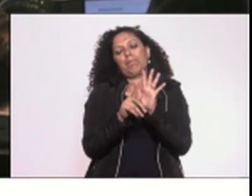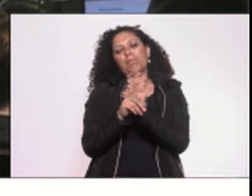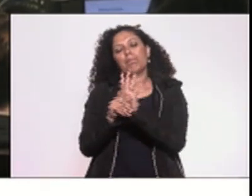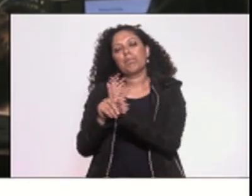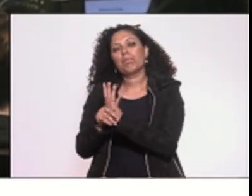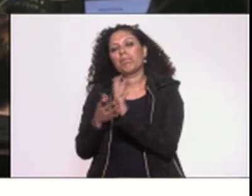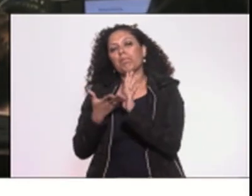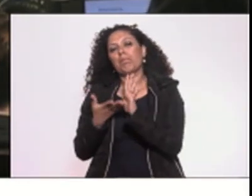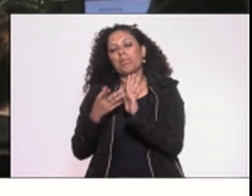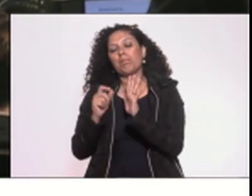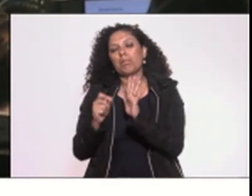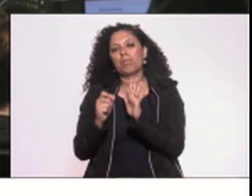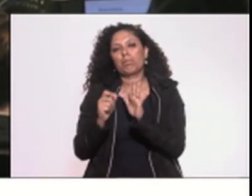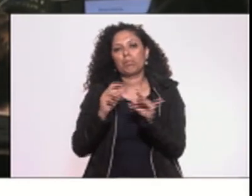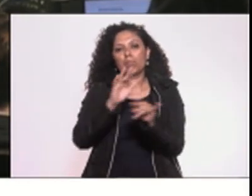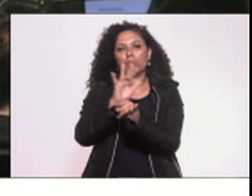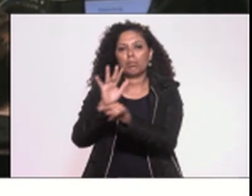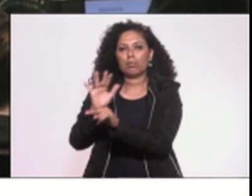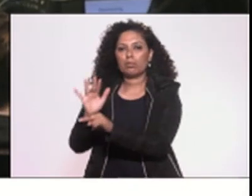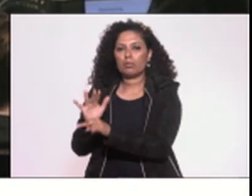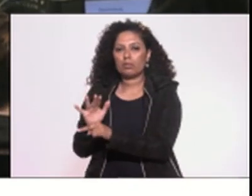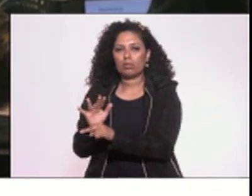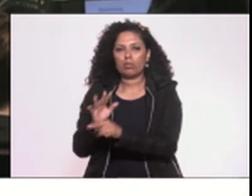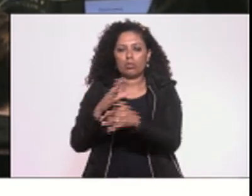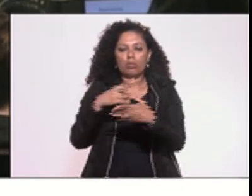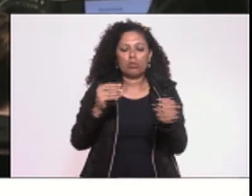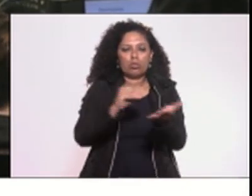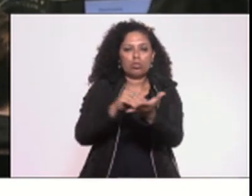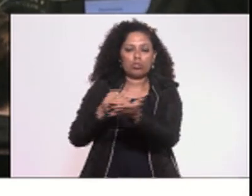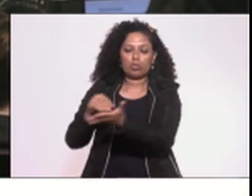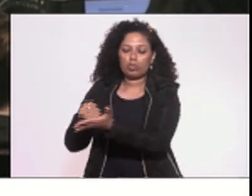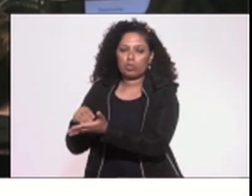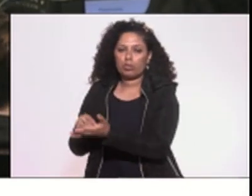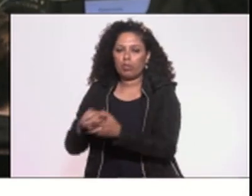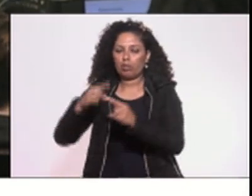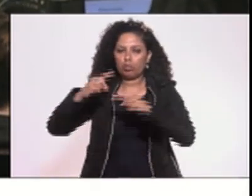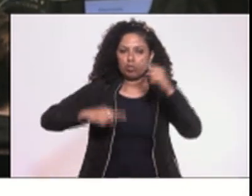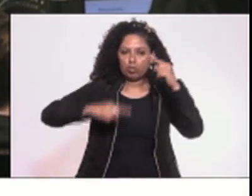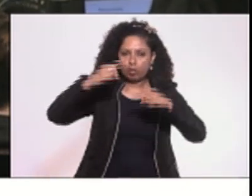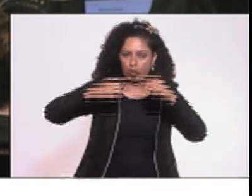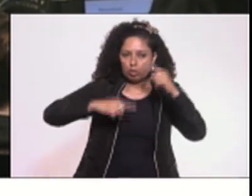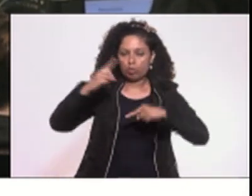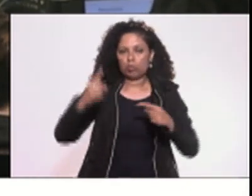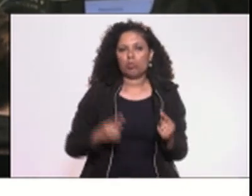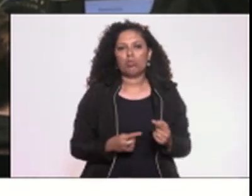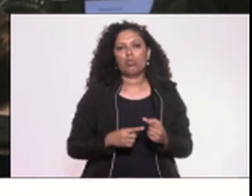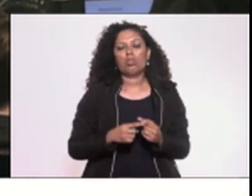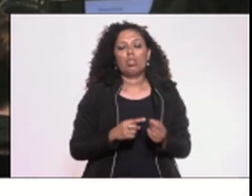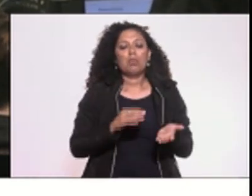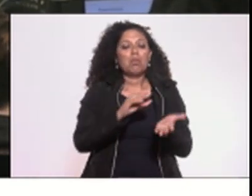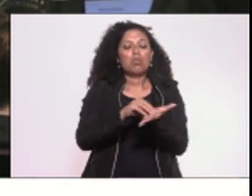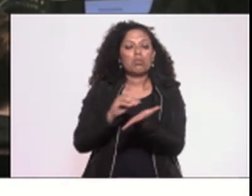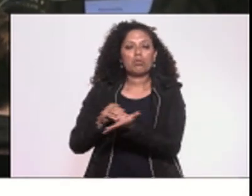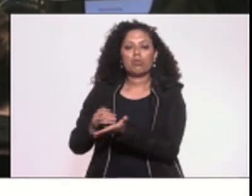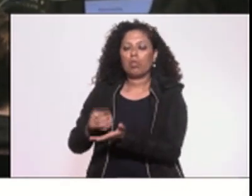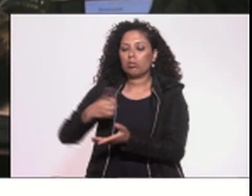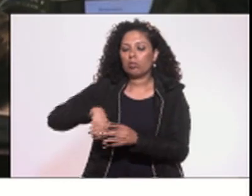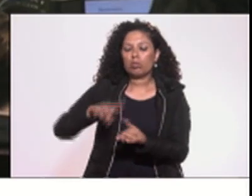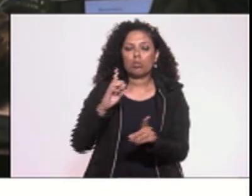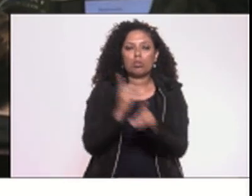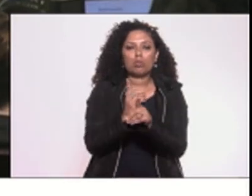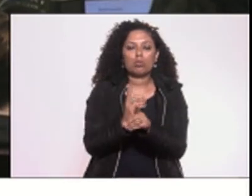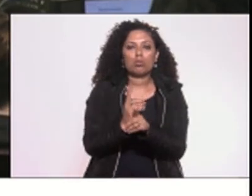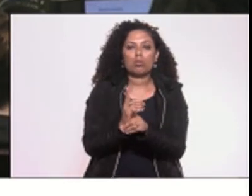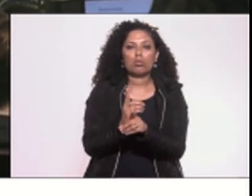visa suprir essa carência na destinação dos resíduos. Tá? E essa carência nós encontramos